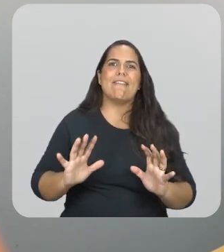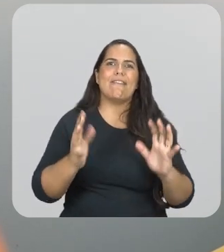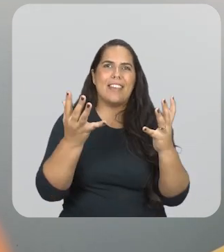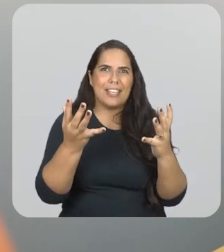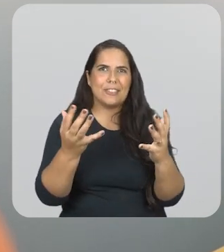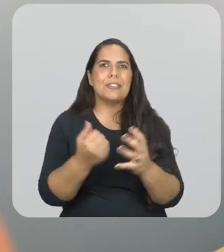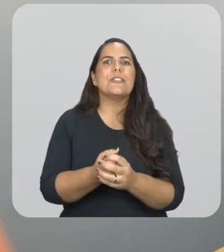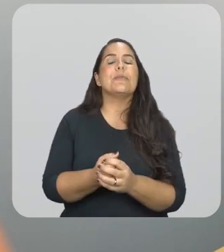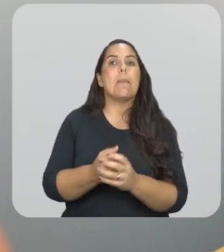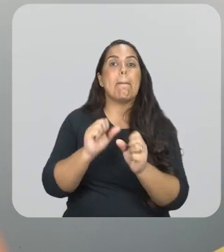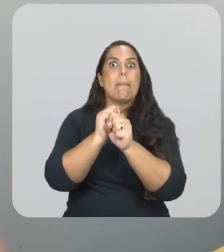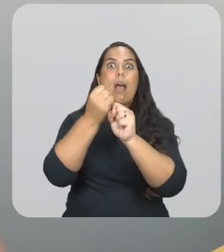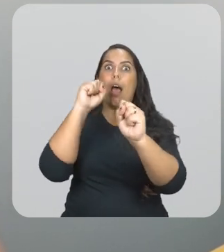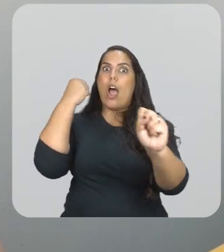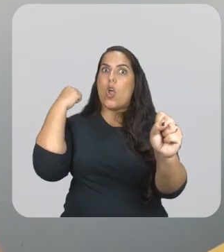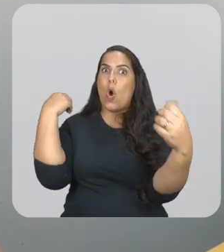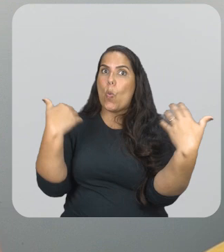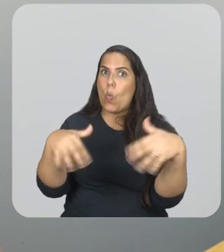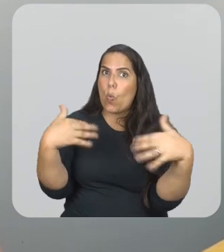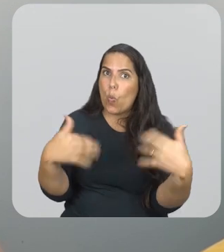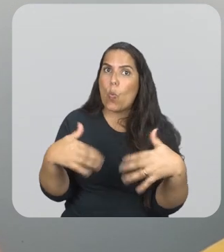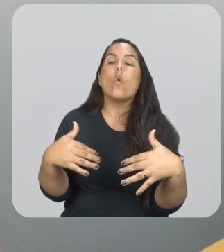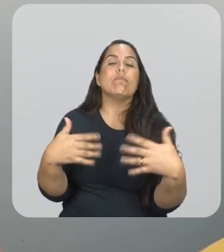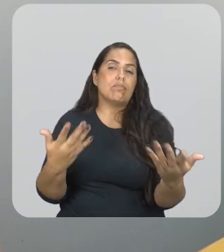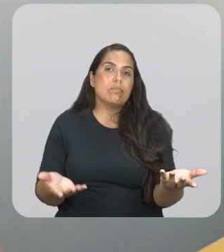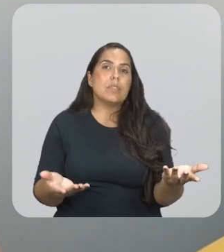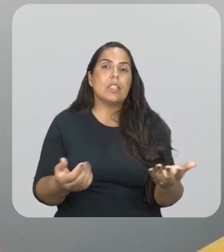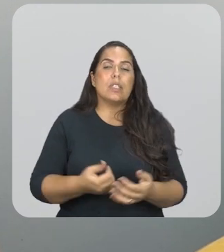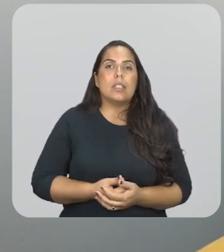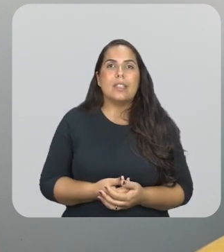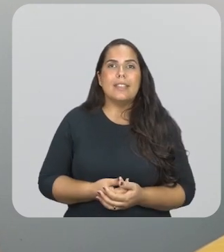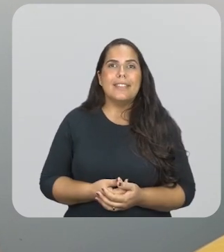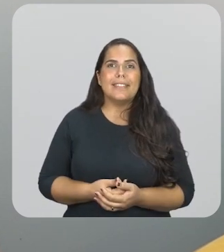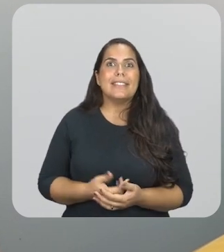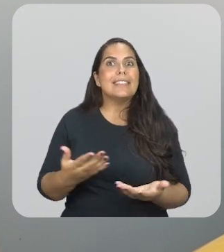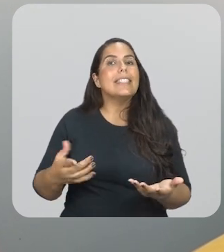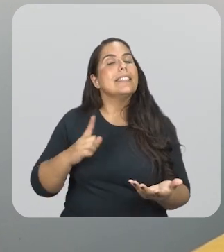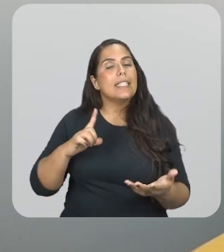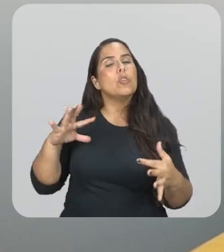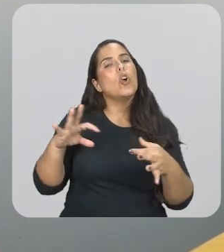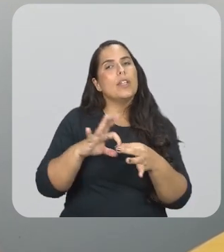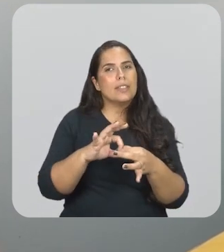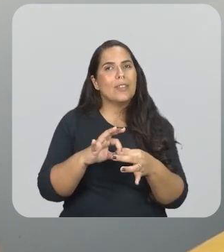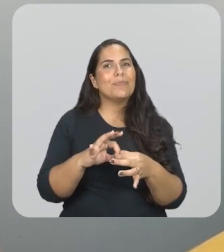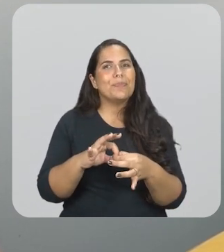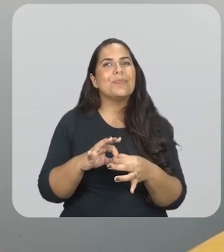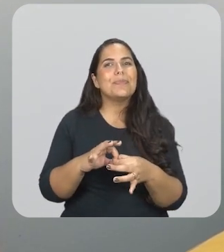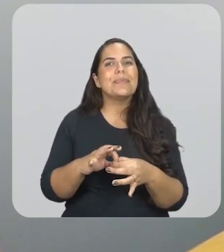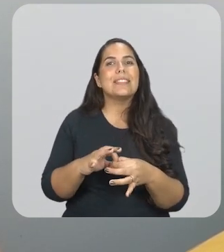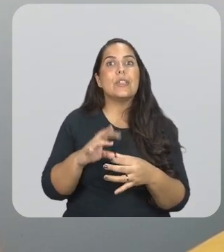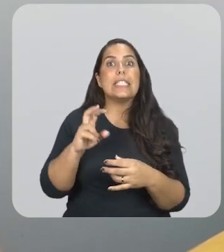evento enorme, maior, é um evento enorme, é um evento lindo, né? E que tem muita conexão. Então, a